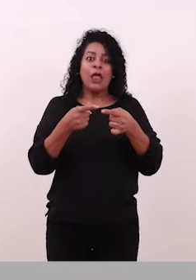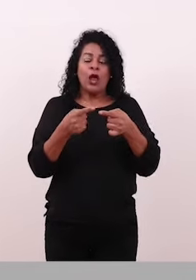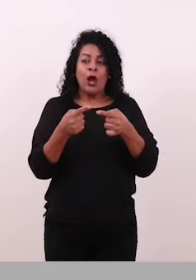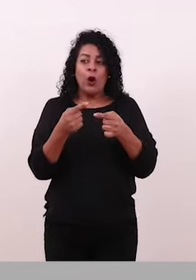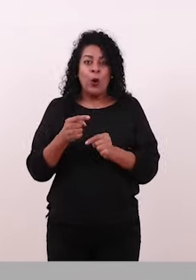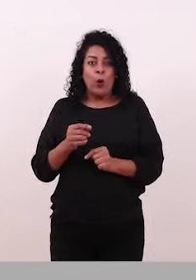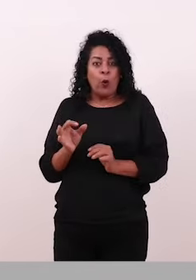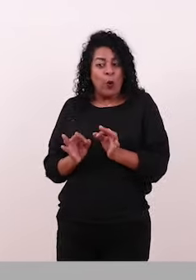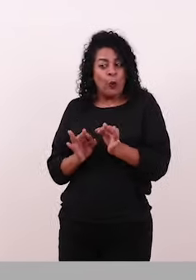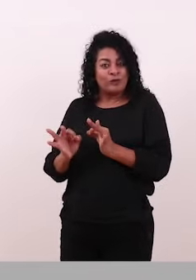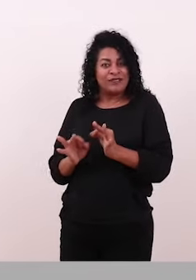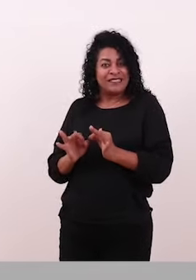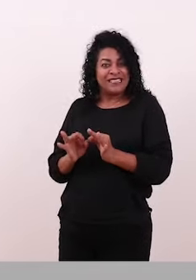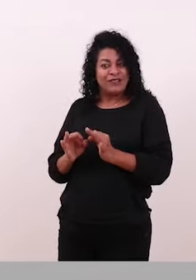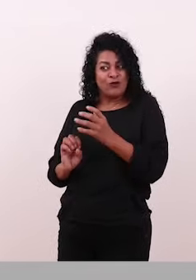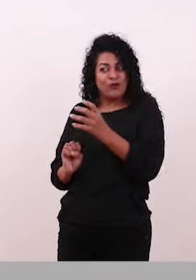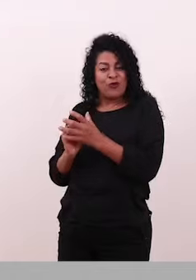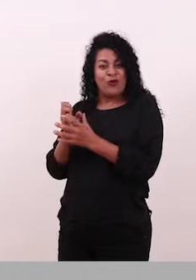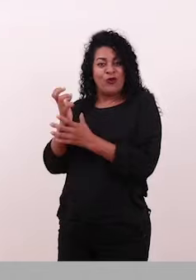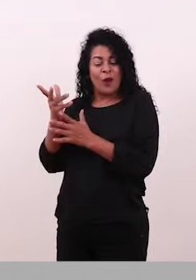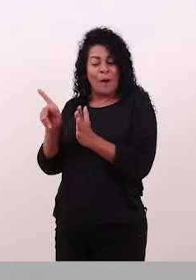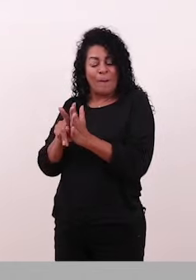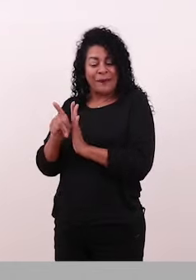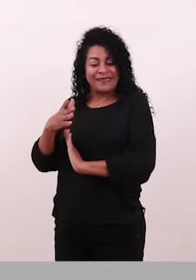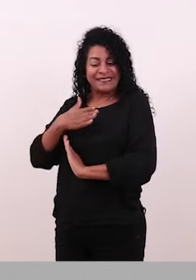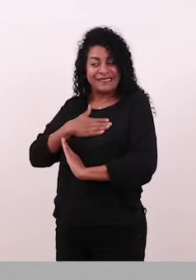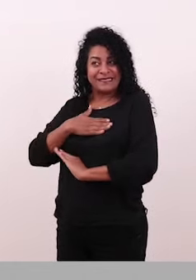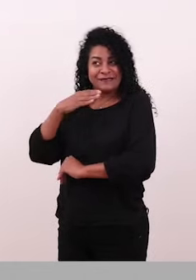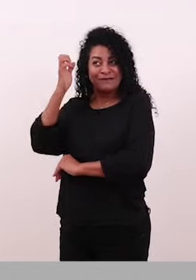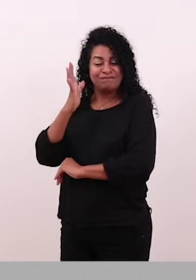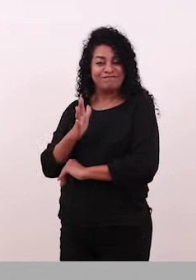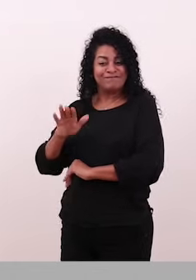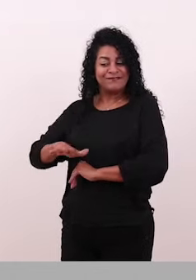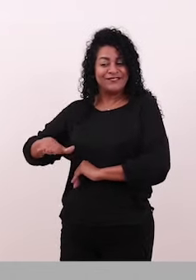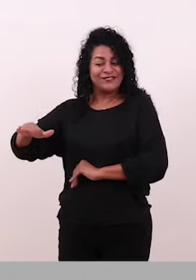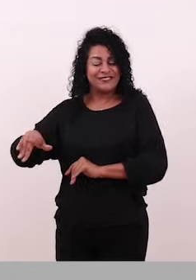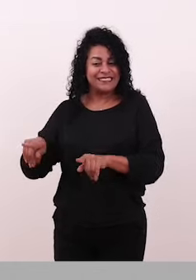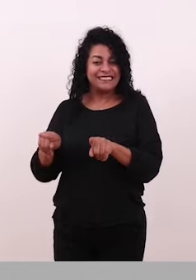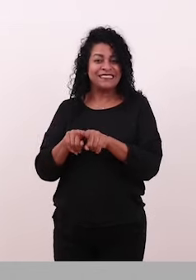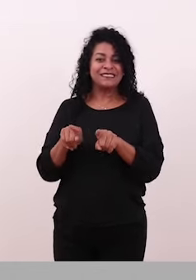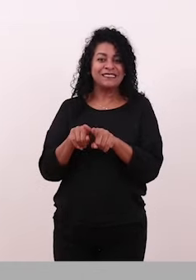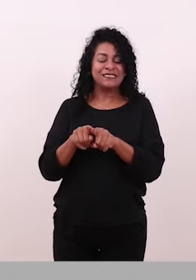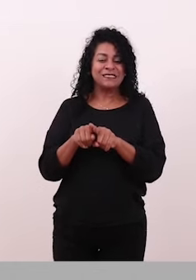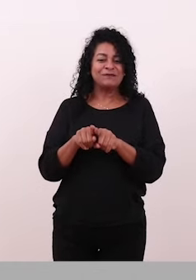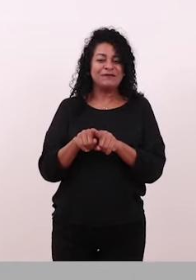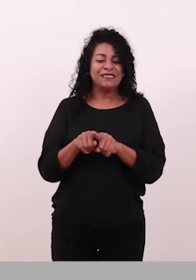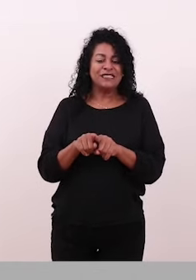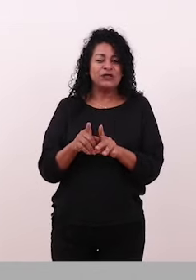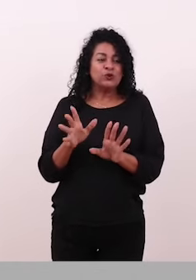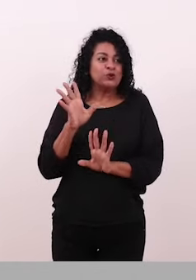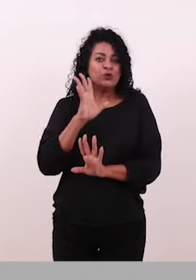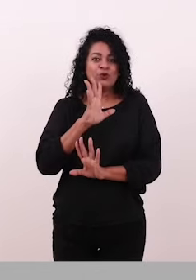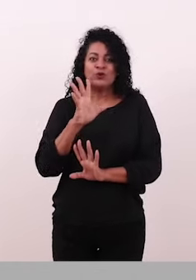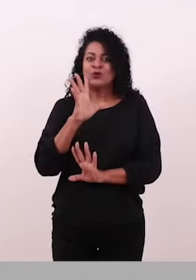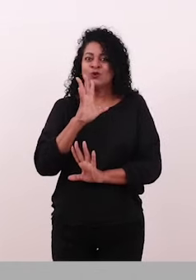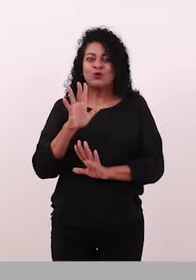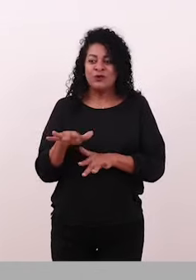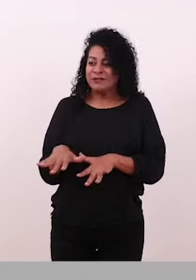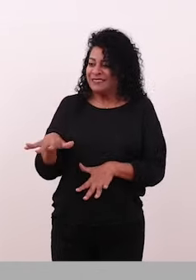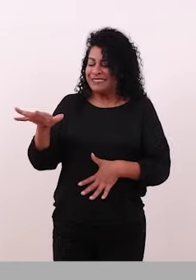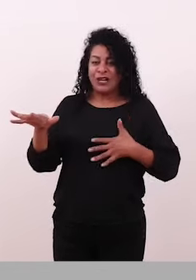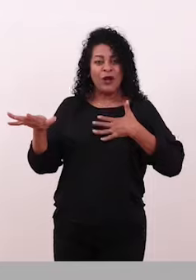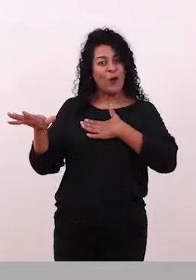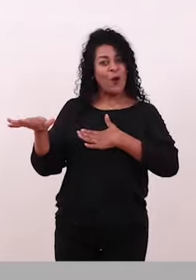tão desafiador aquilo de criar algo pro brasileiro e de ver